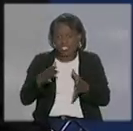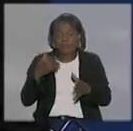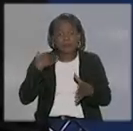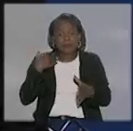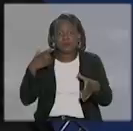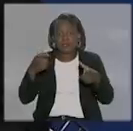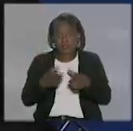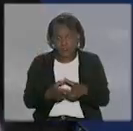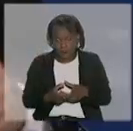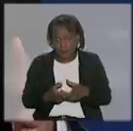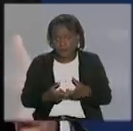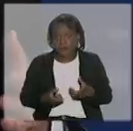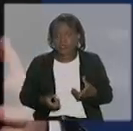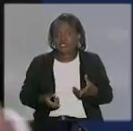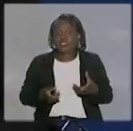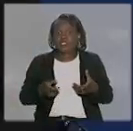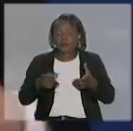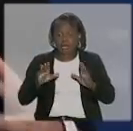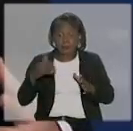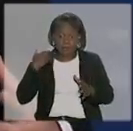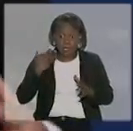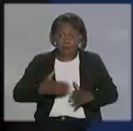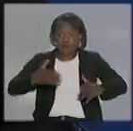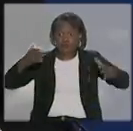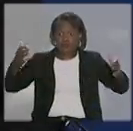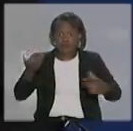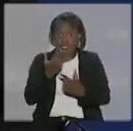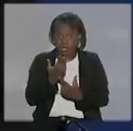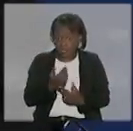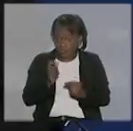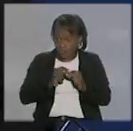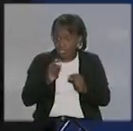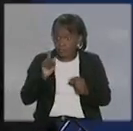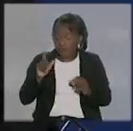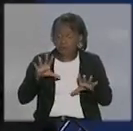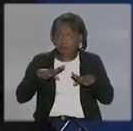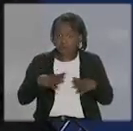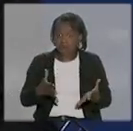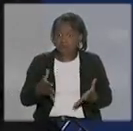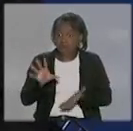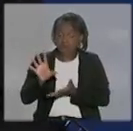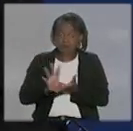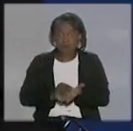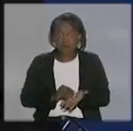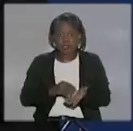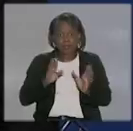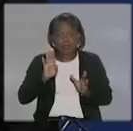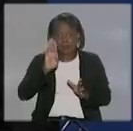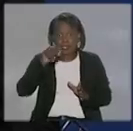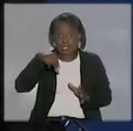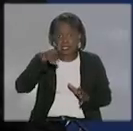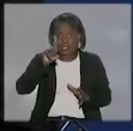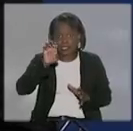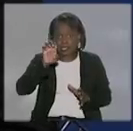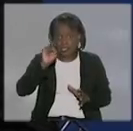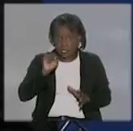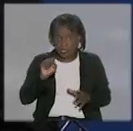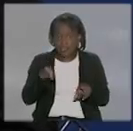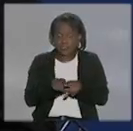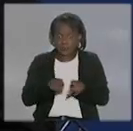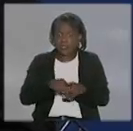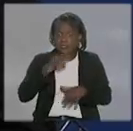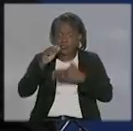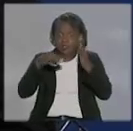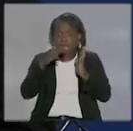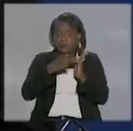banco menor, né? Então quando vem um banco do porte Santander e faz isso, é algo muito encorajador. Agora o BNDES também está desenvolvendo a